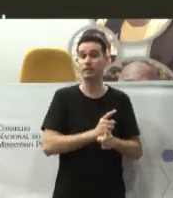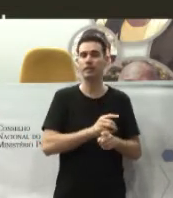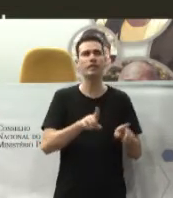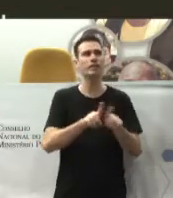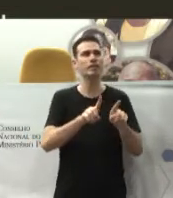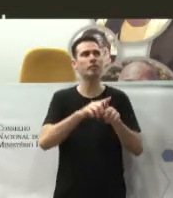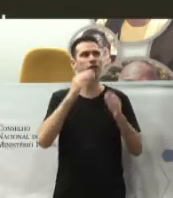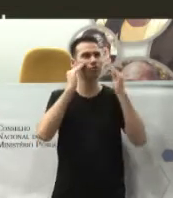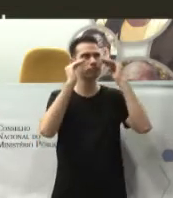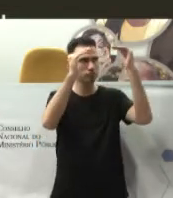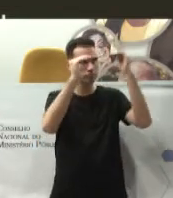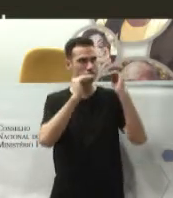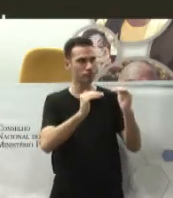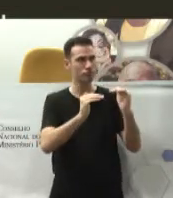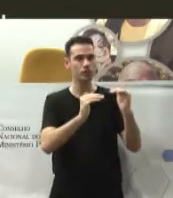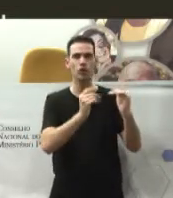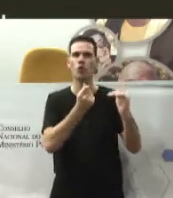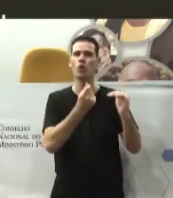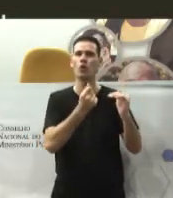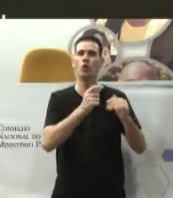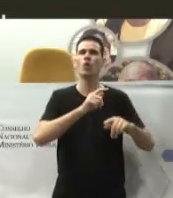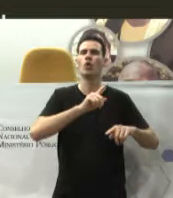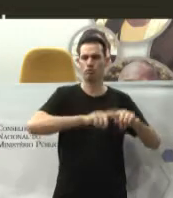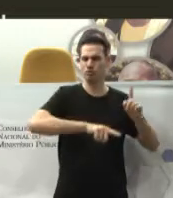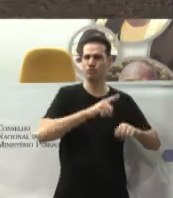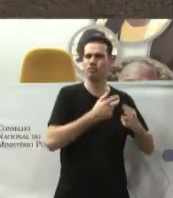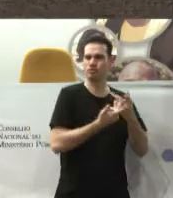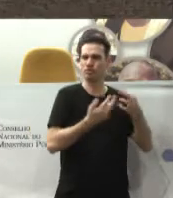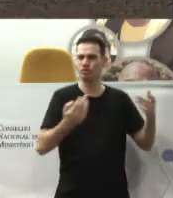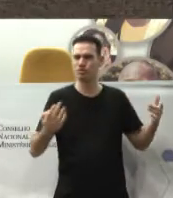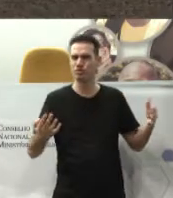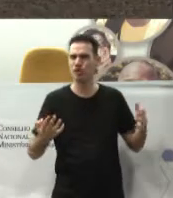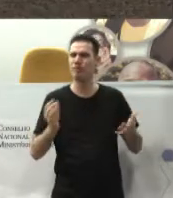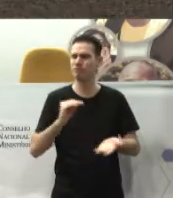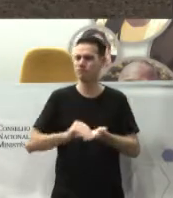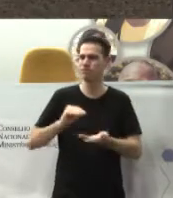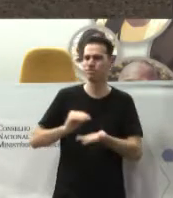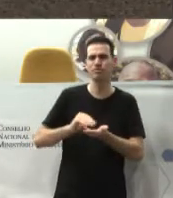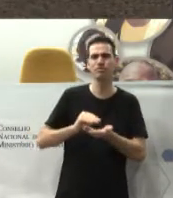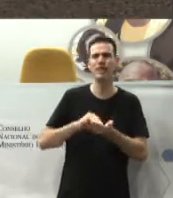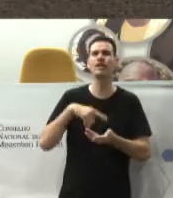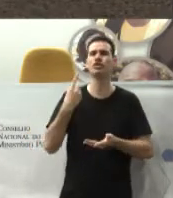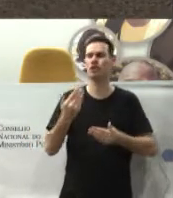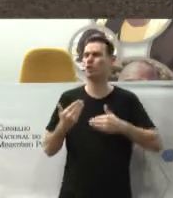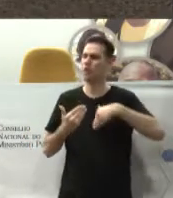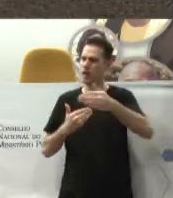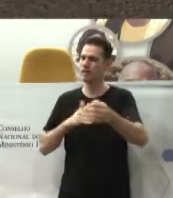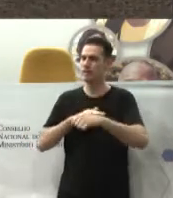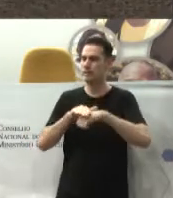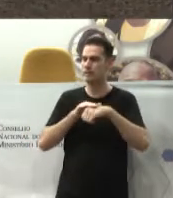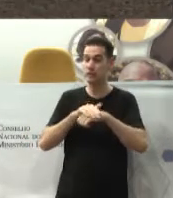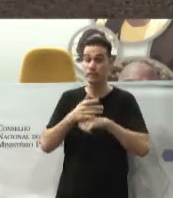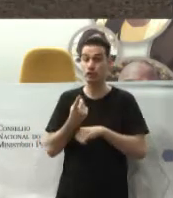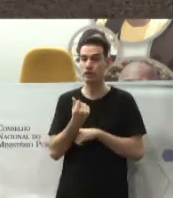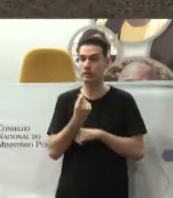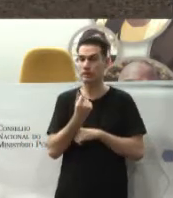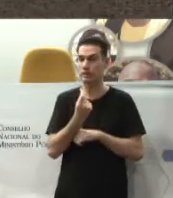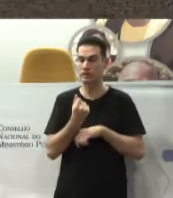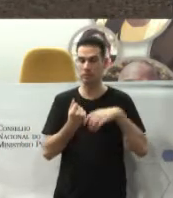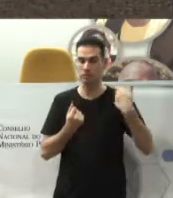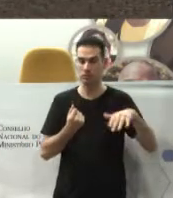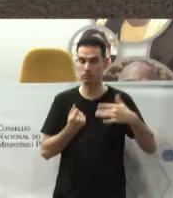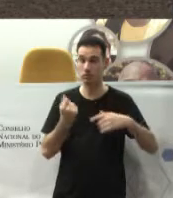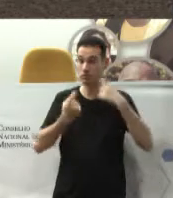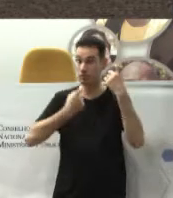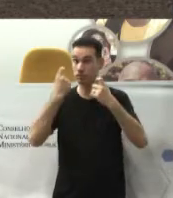que é a escassez de recursos. Embora eu diga que quando a gente começa a conversar sobre dinheiro numa demanda estrutural, é porque a gente está muito avançado